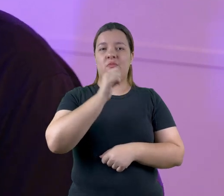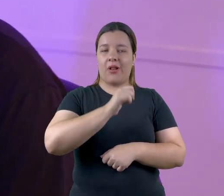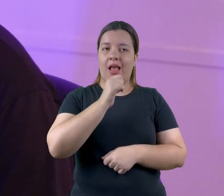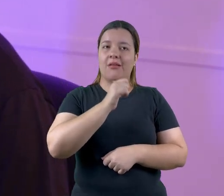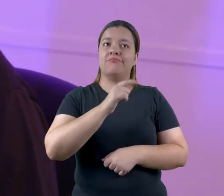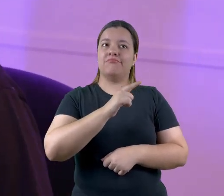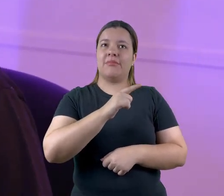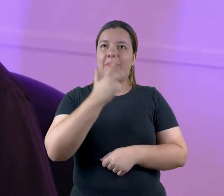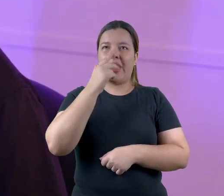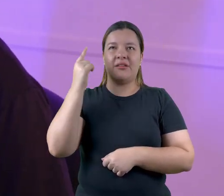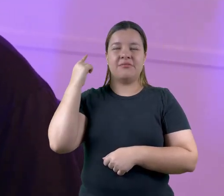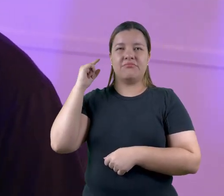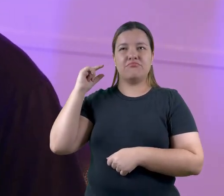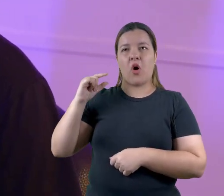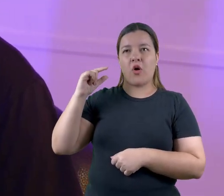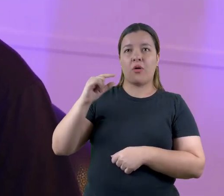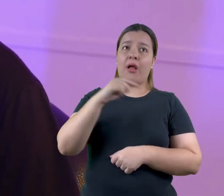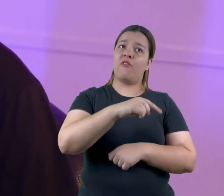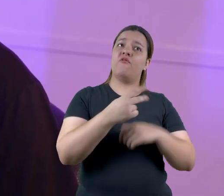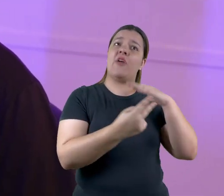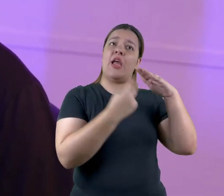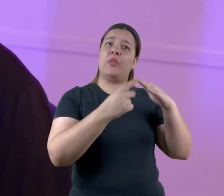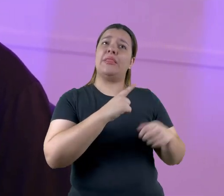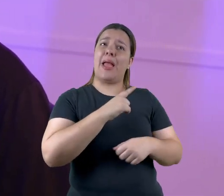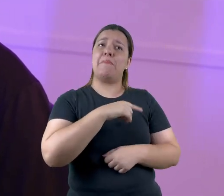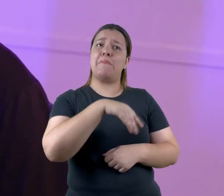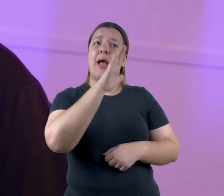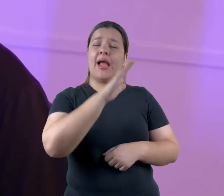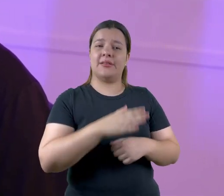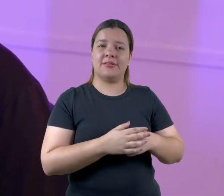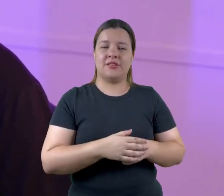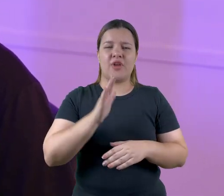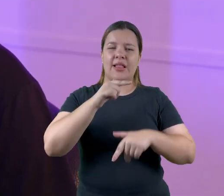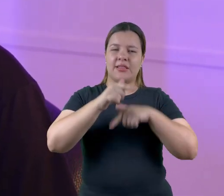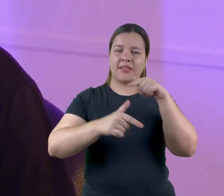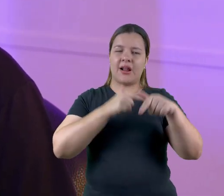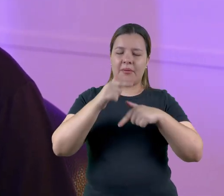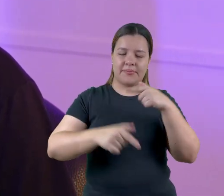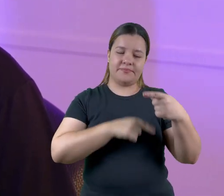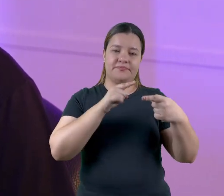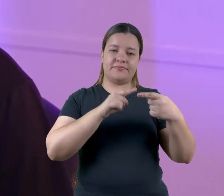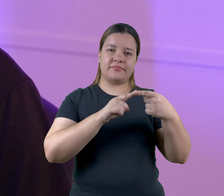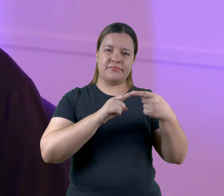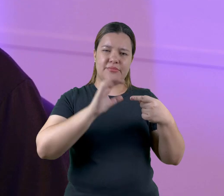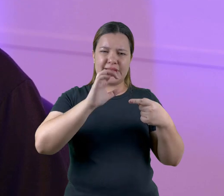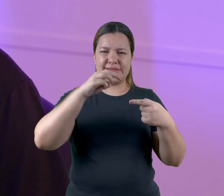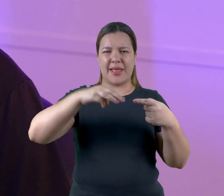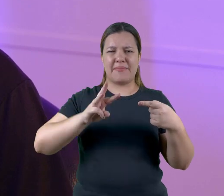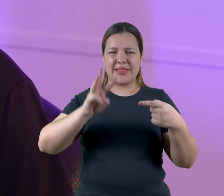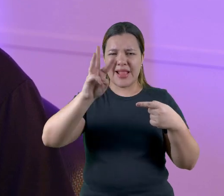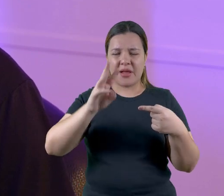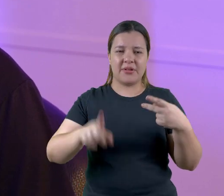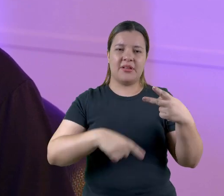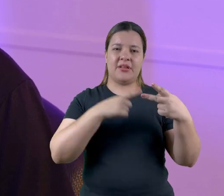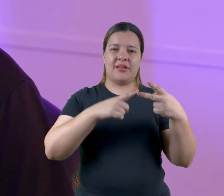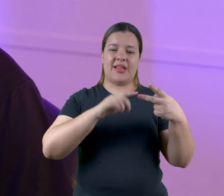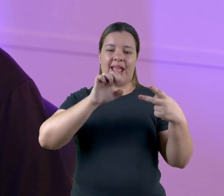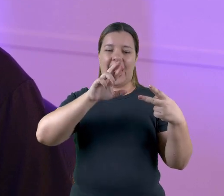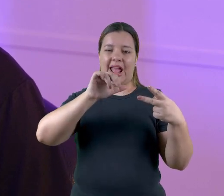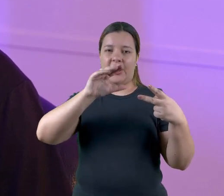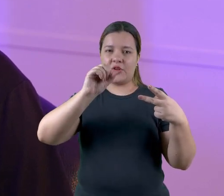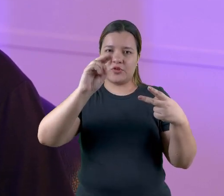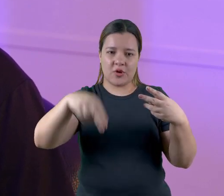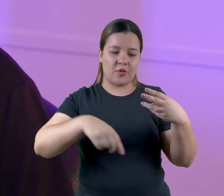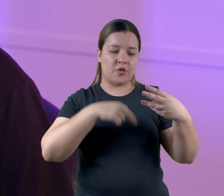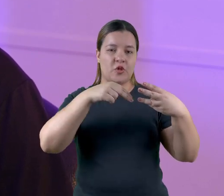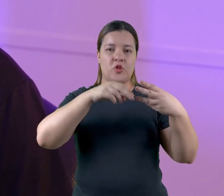eh trabalhando assim que eu lembro assim de todas as empresas que eu passei Eu passei pela pela cmw né pela